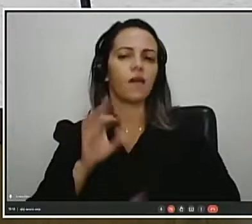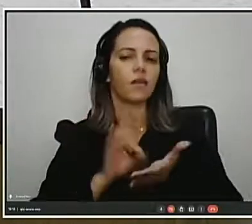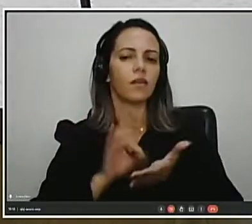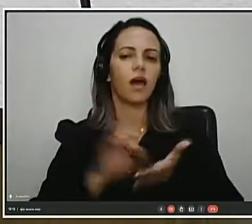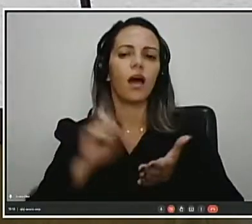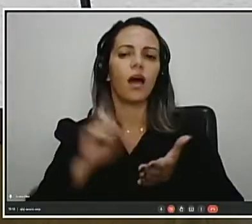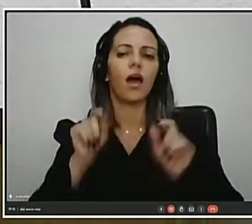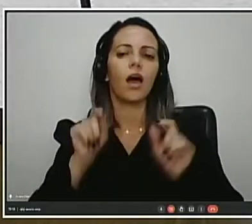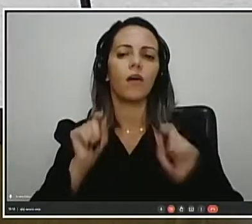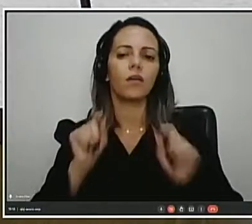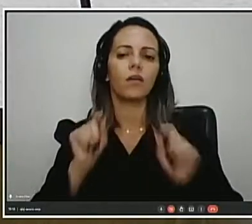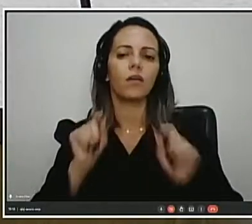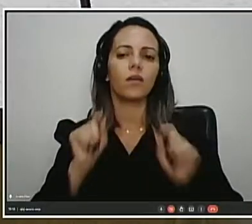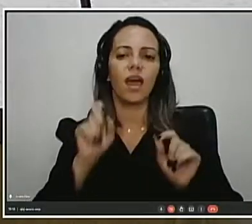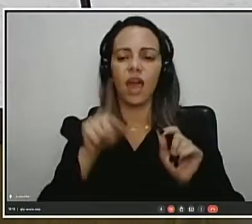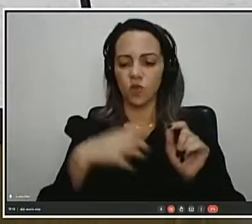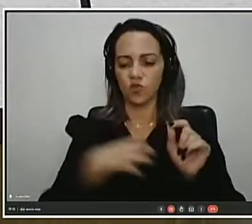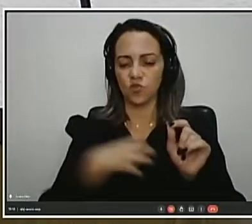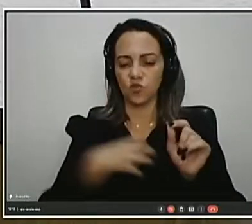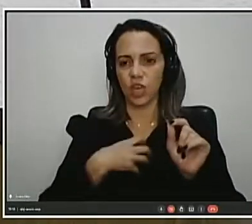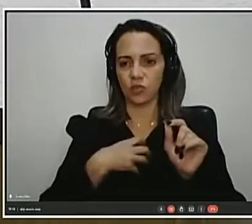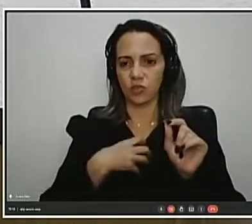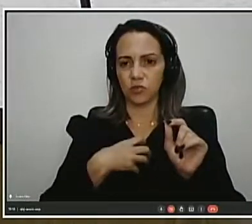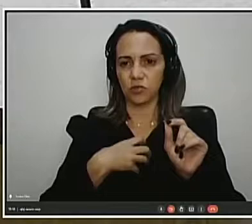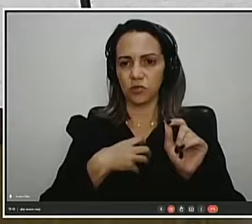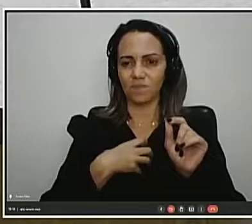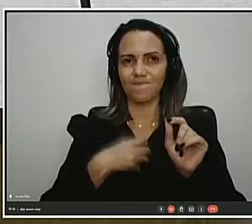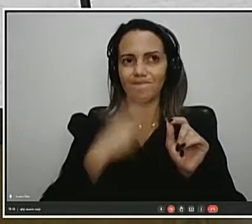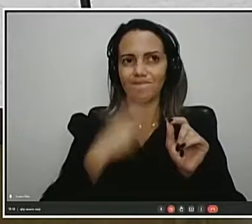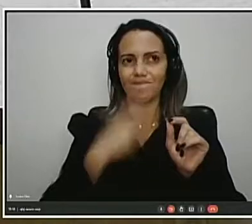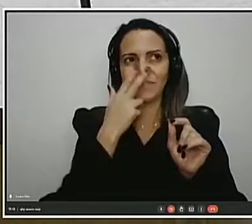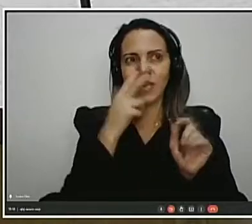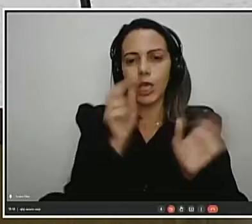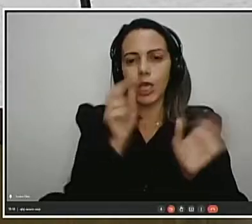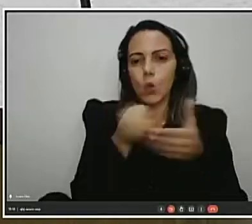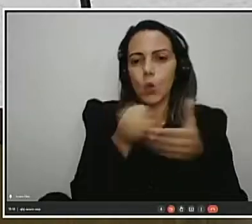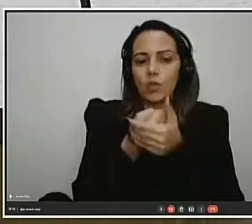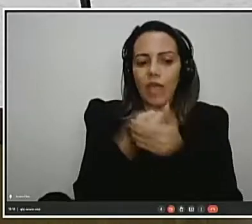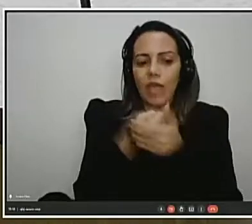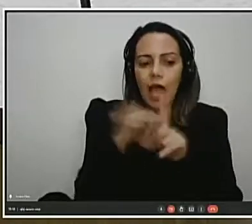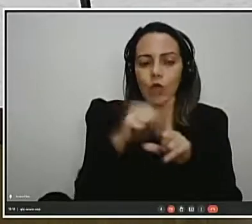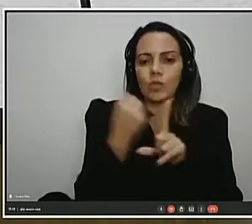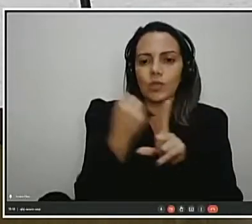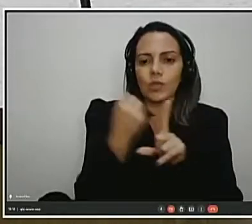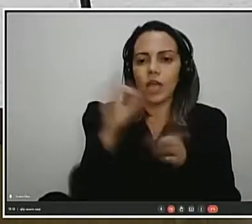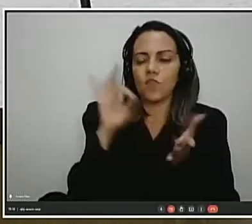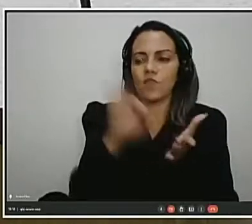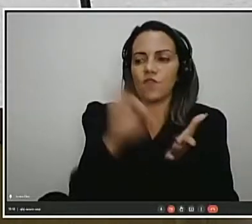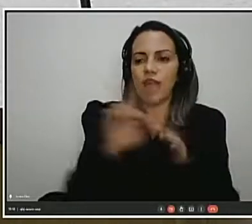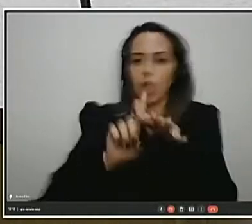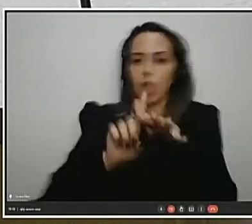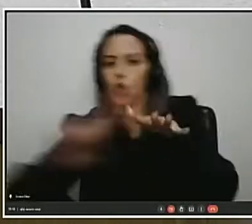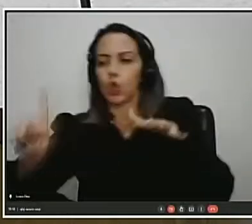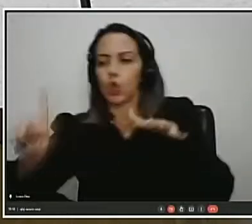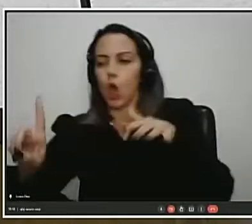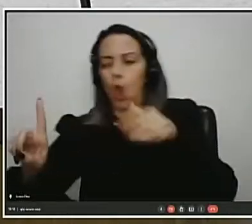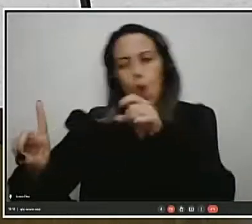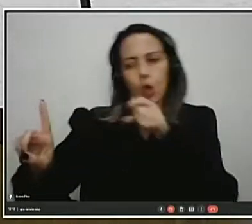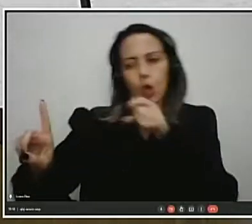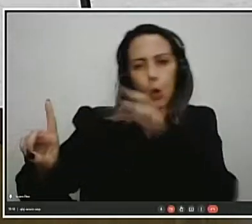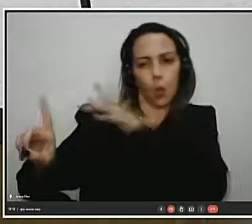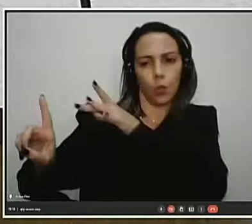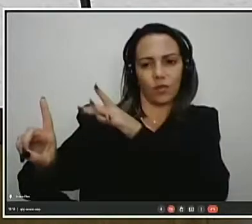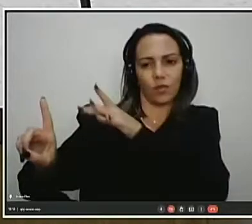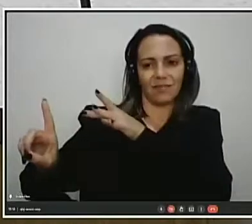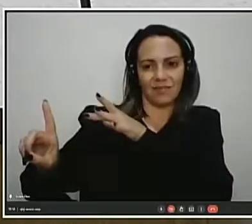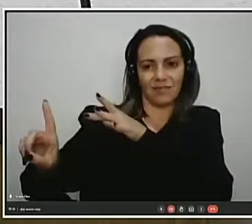sociedade que o exclui. É omitir a ausência de políticas públicas que garantam o acesso e a permanência